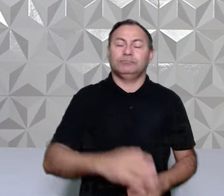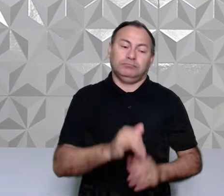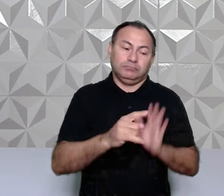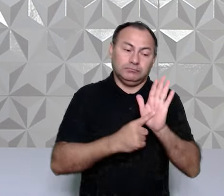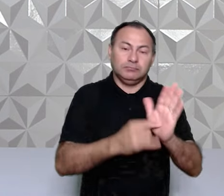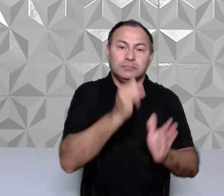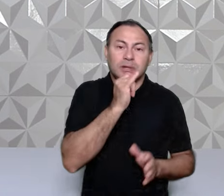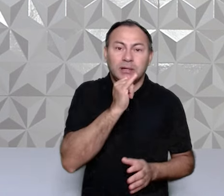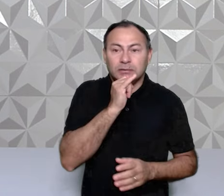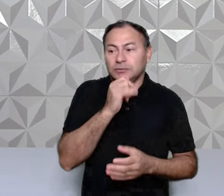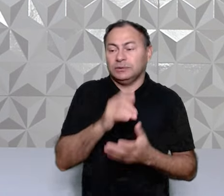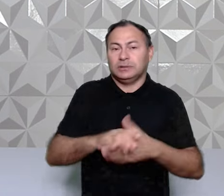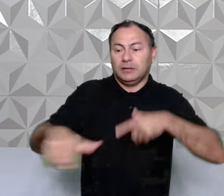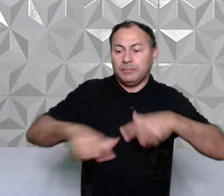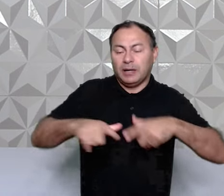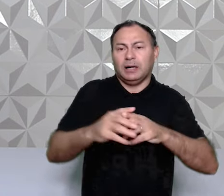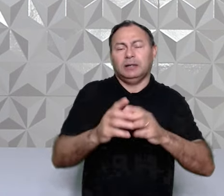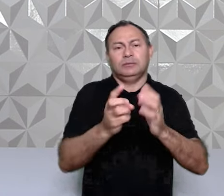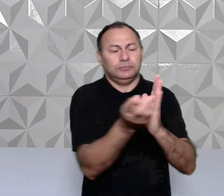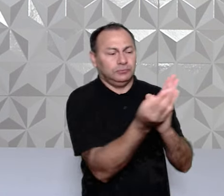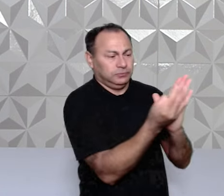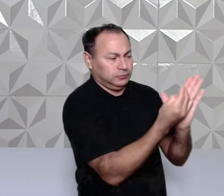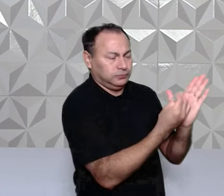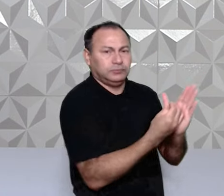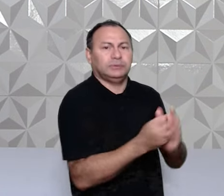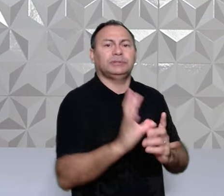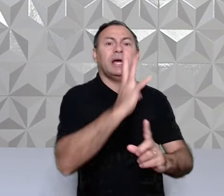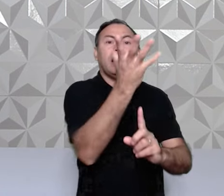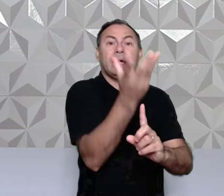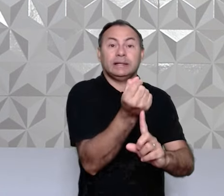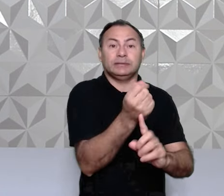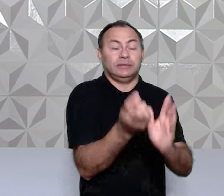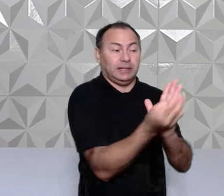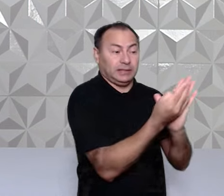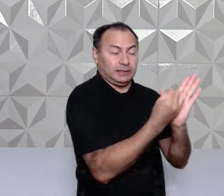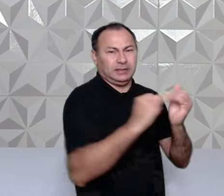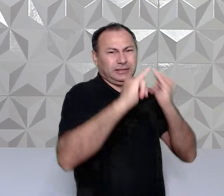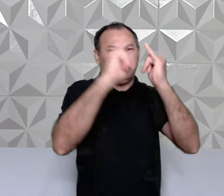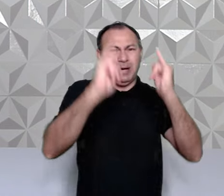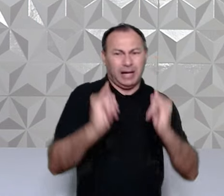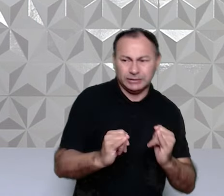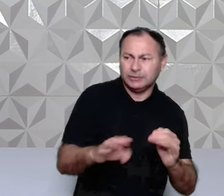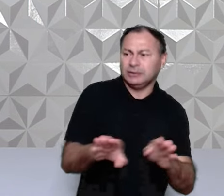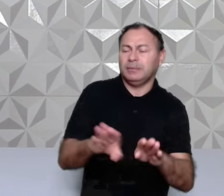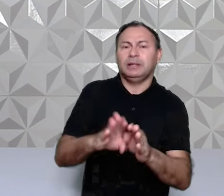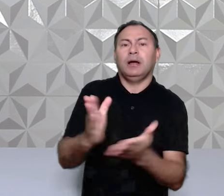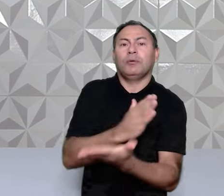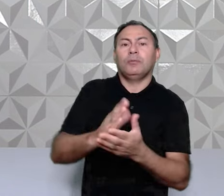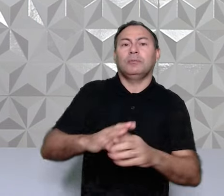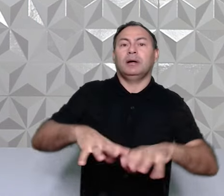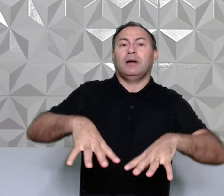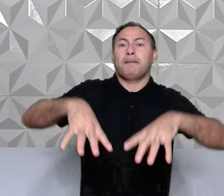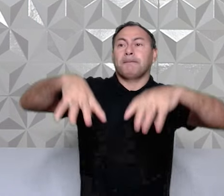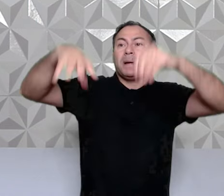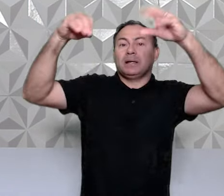exemplos de obras iconográficas, de obras de arte e também de algumas